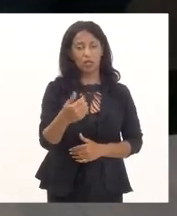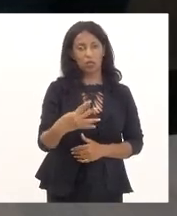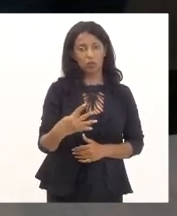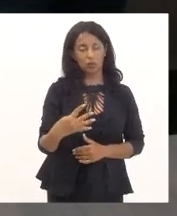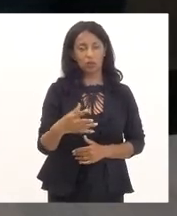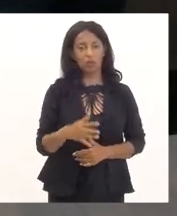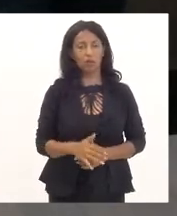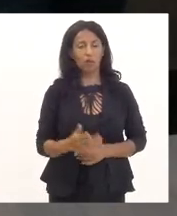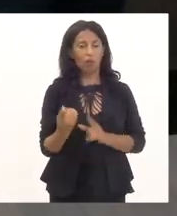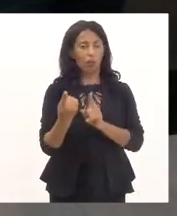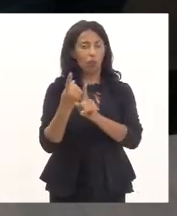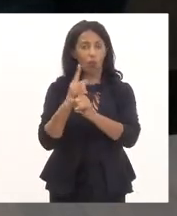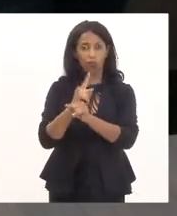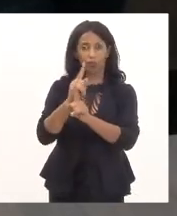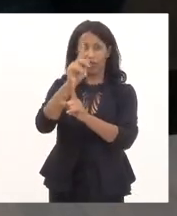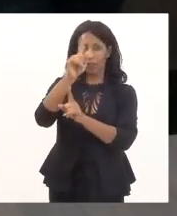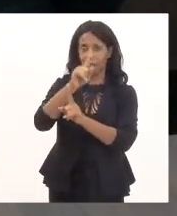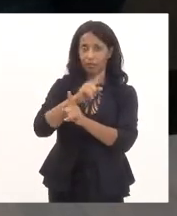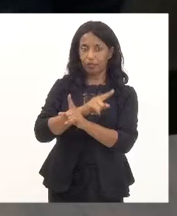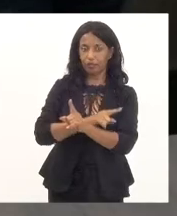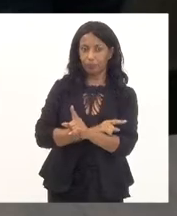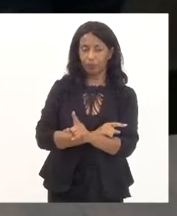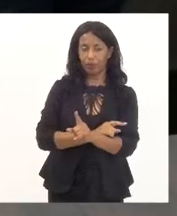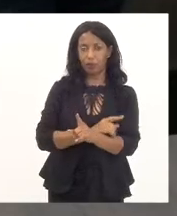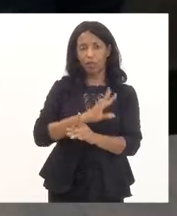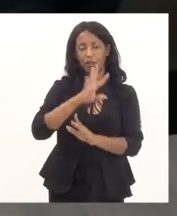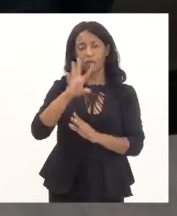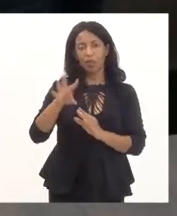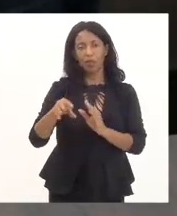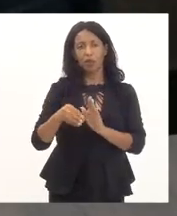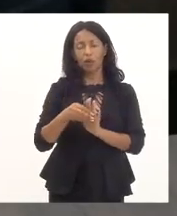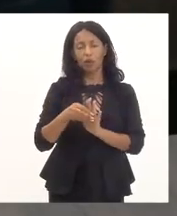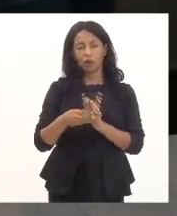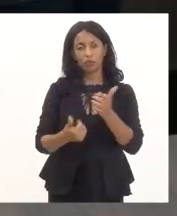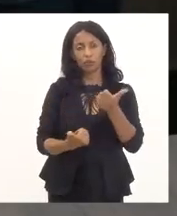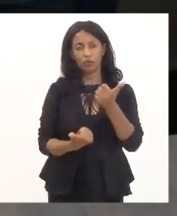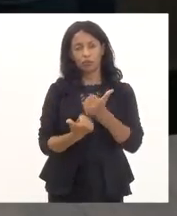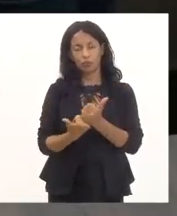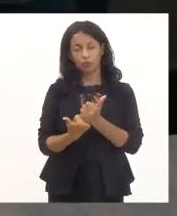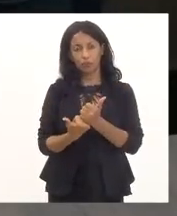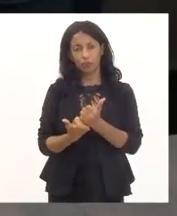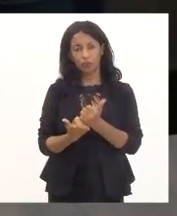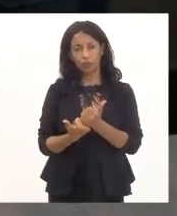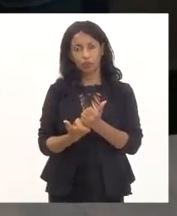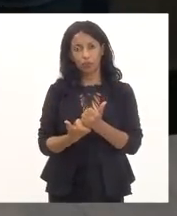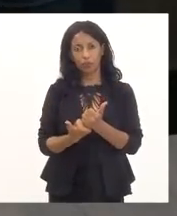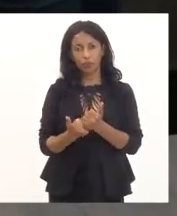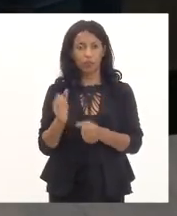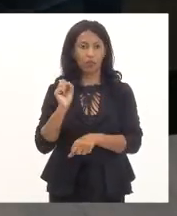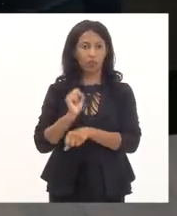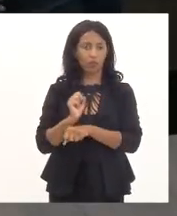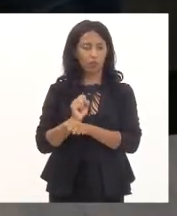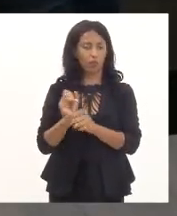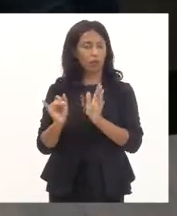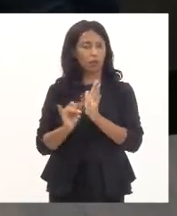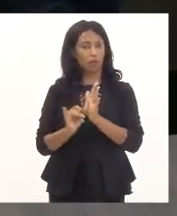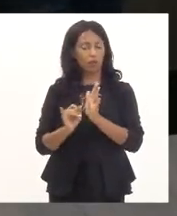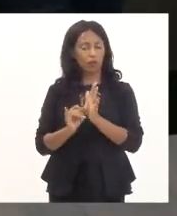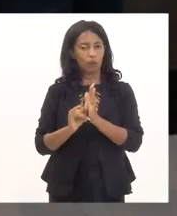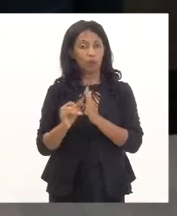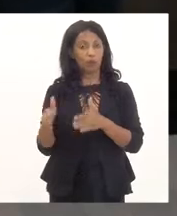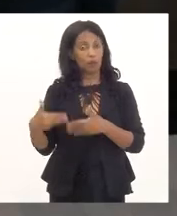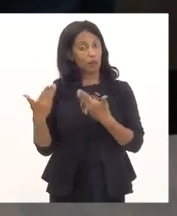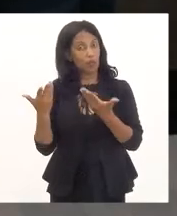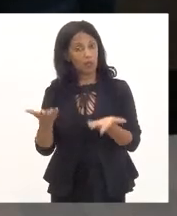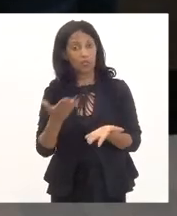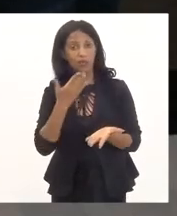14. Contrárias às demais emendas e concluindo por substitutivo, aguardando a publicação e aí